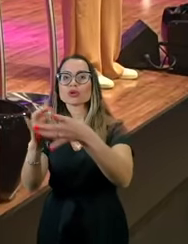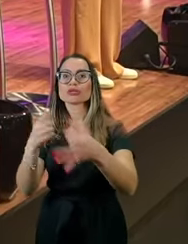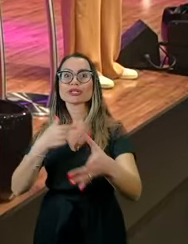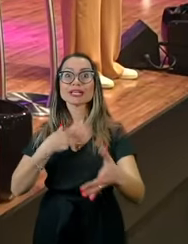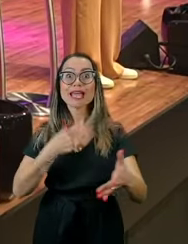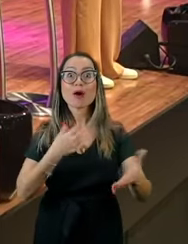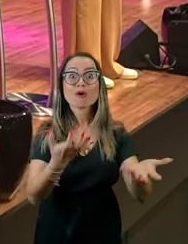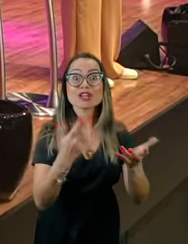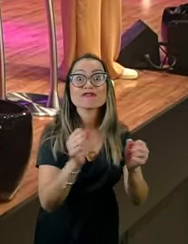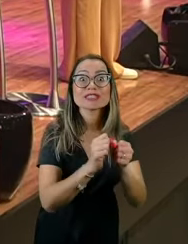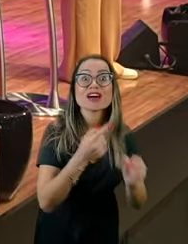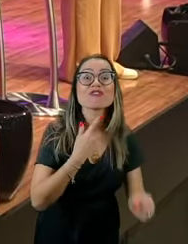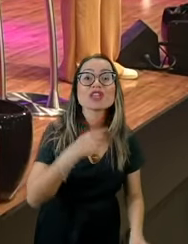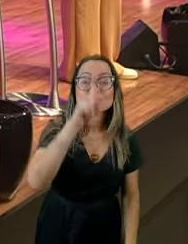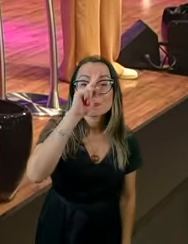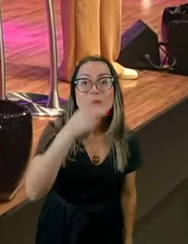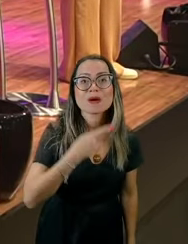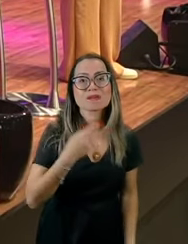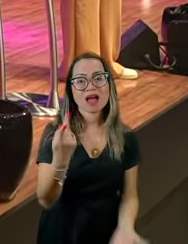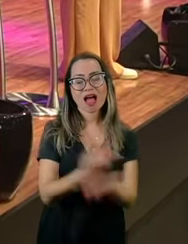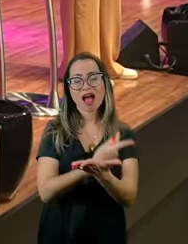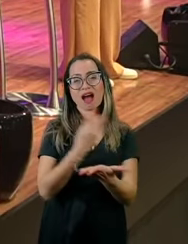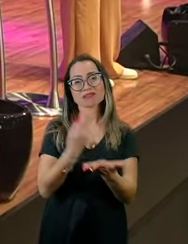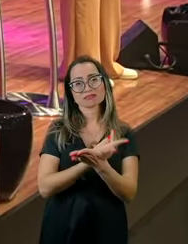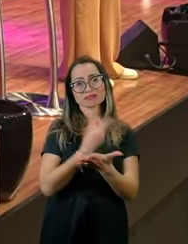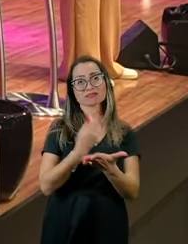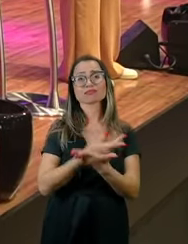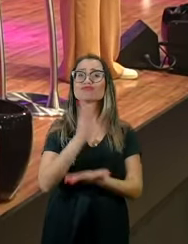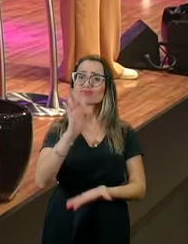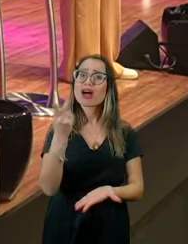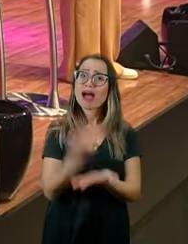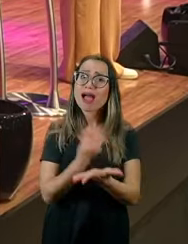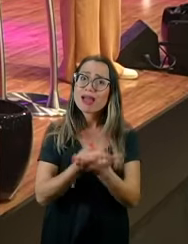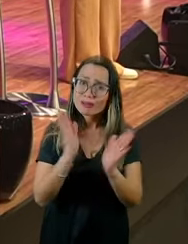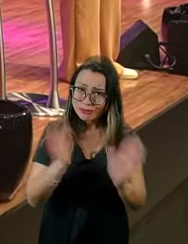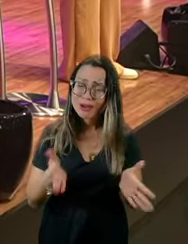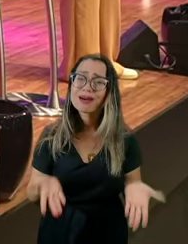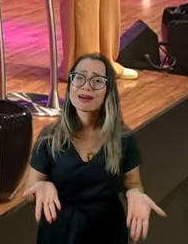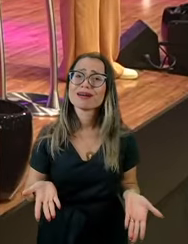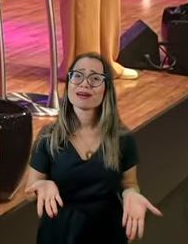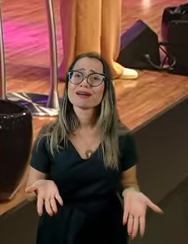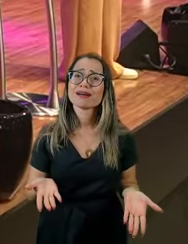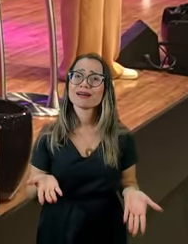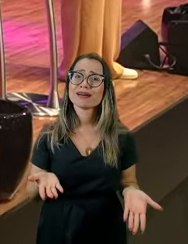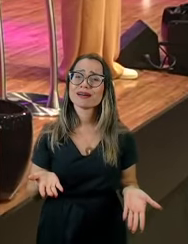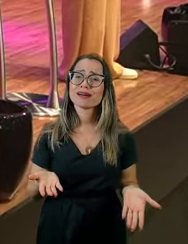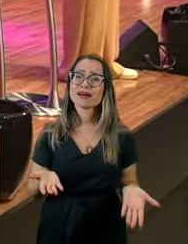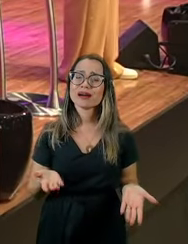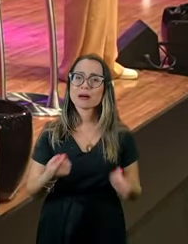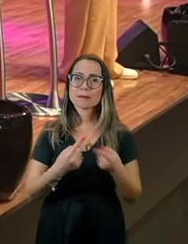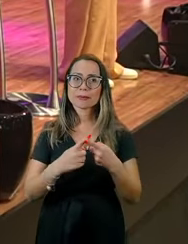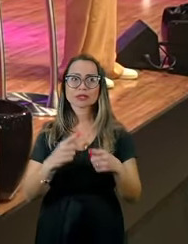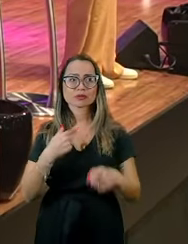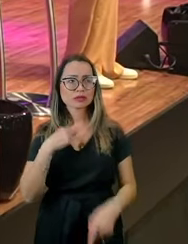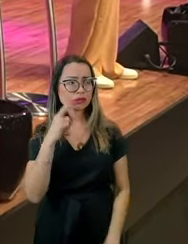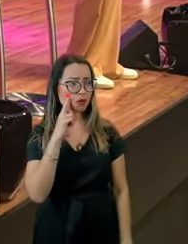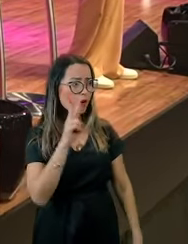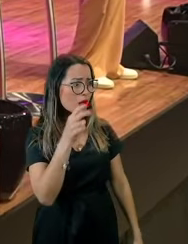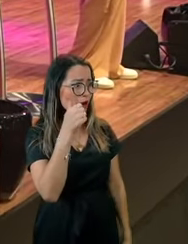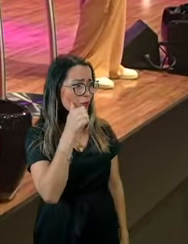com a vontade de Deus. Já errei, já. Mas quando eu olho uma mulher